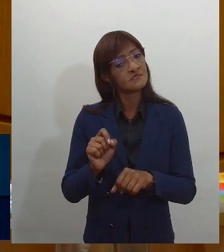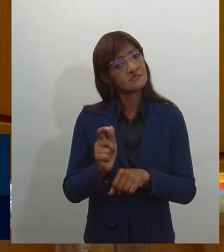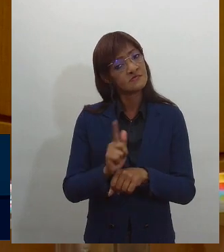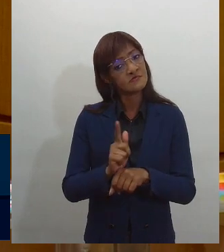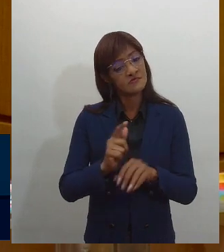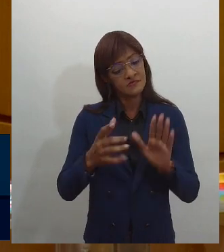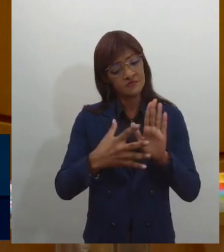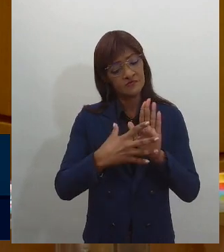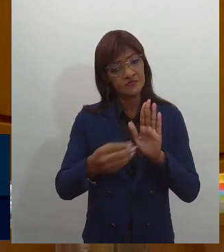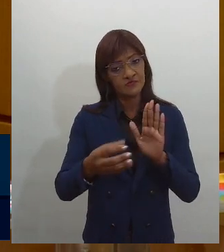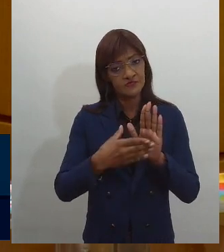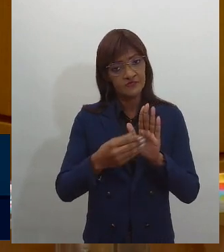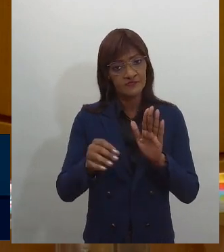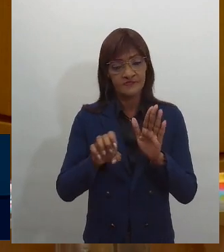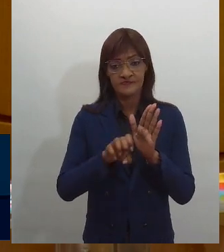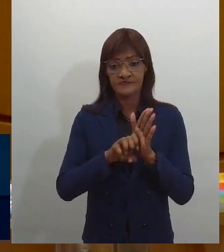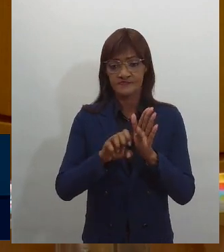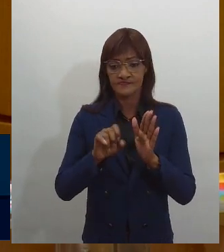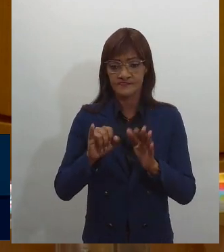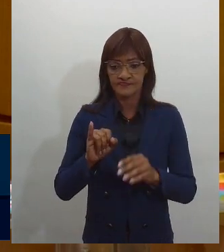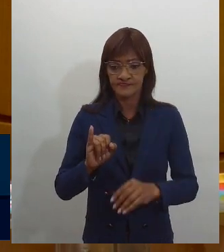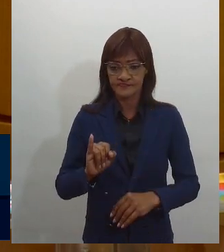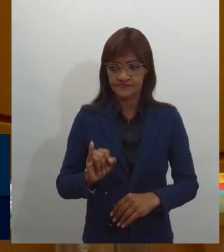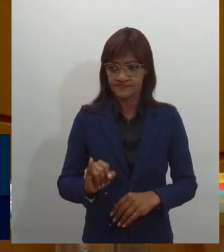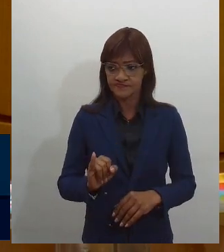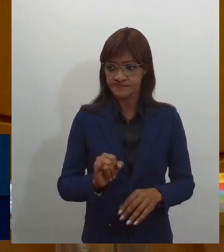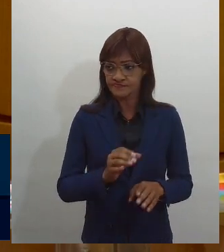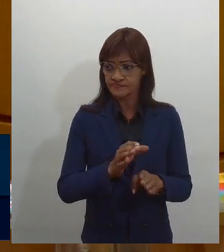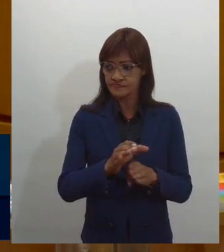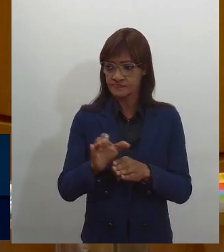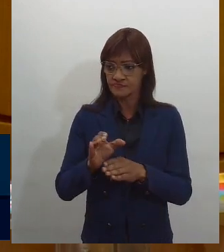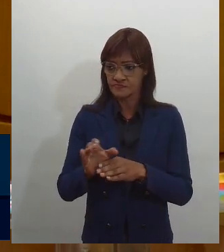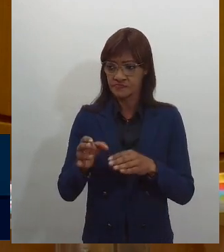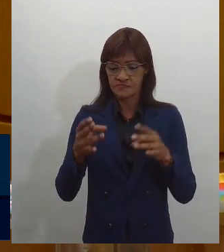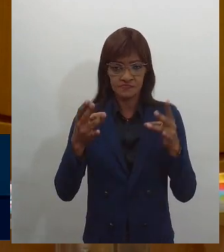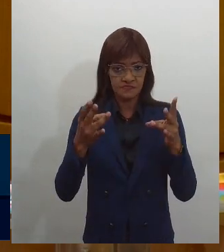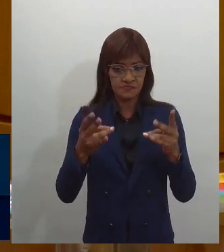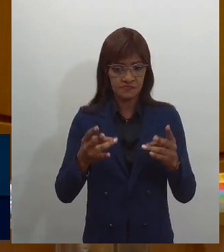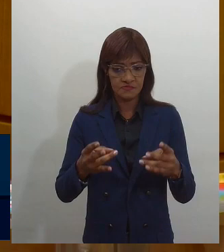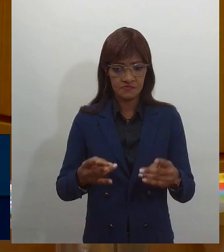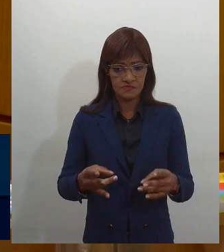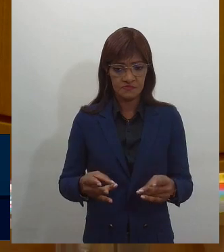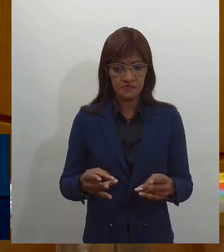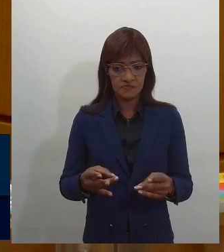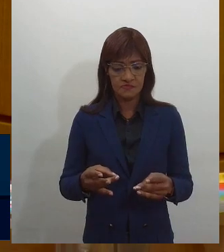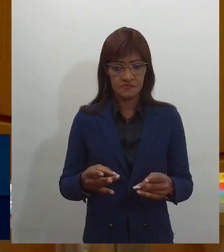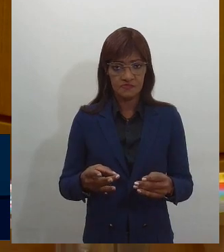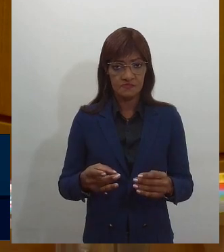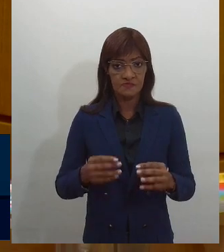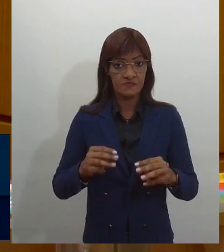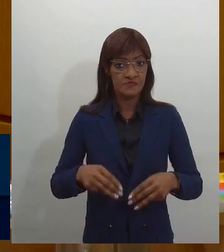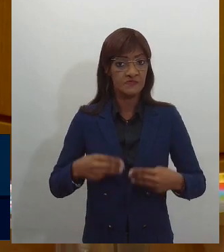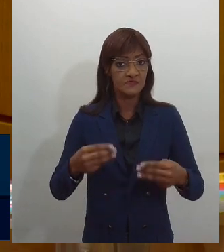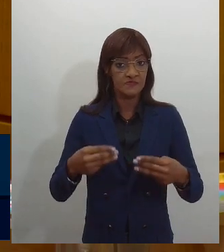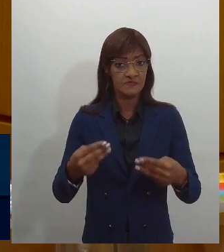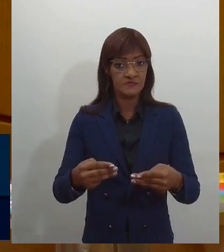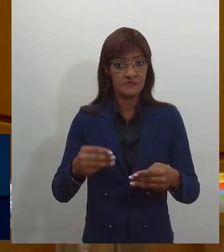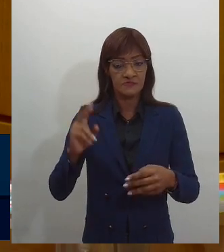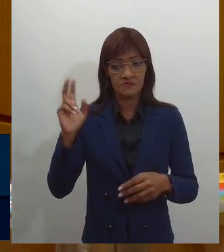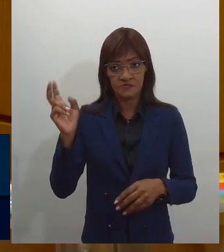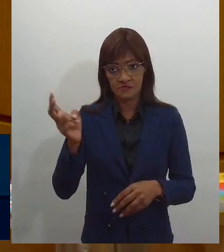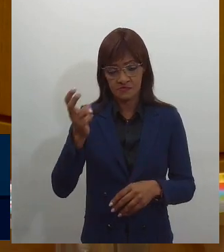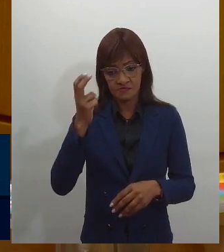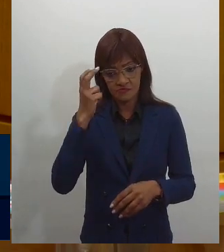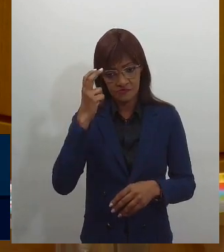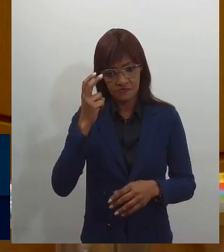e orientações detalhadas pelo próprio Ministério da Cultura sobre como